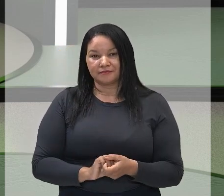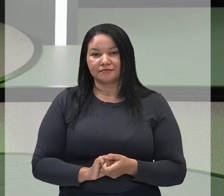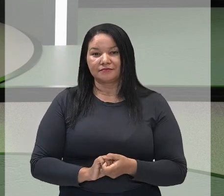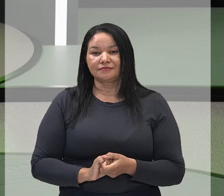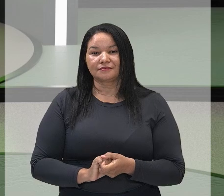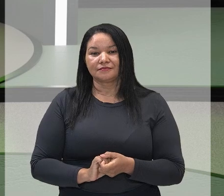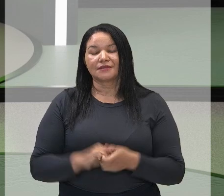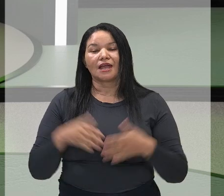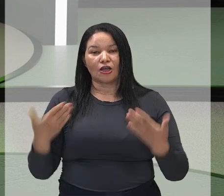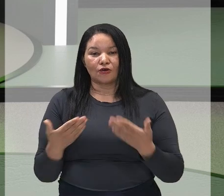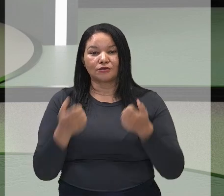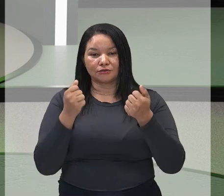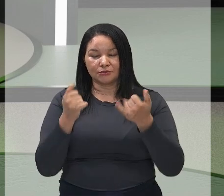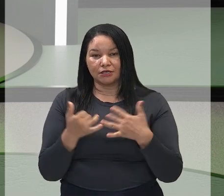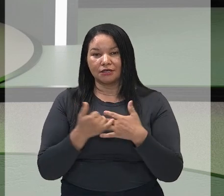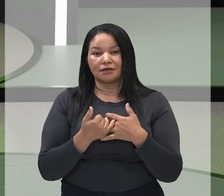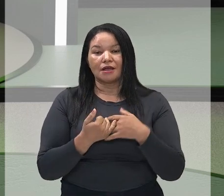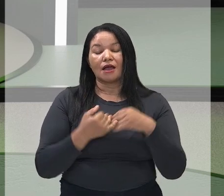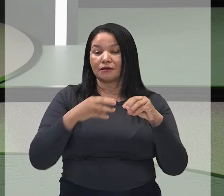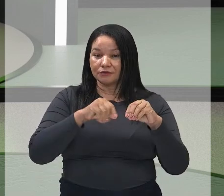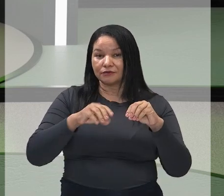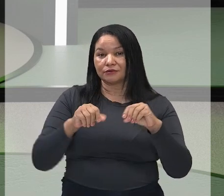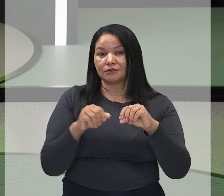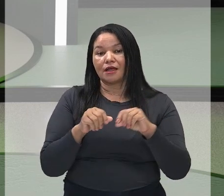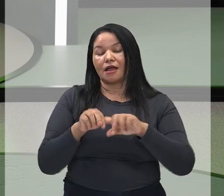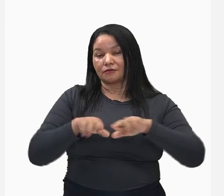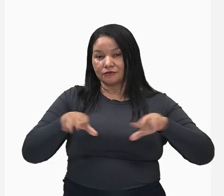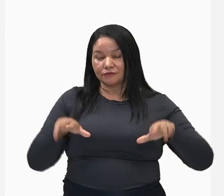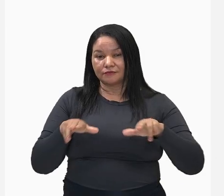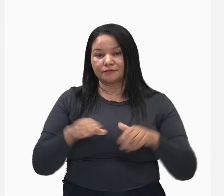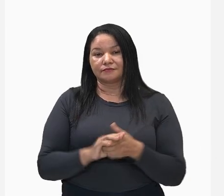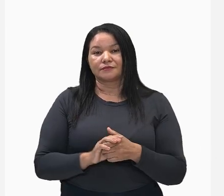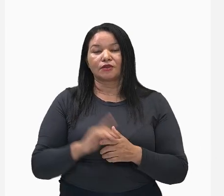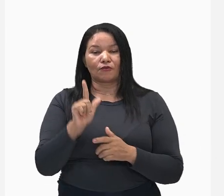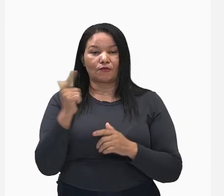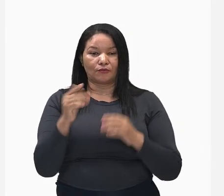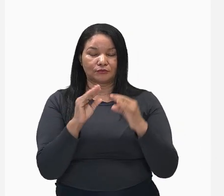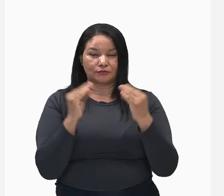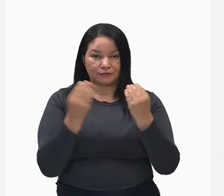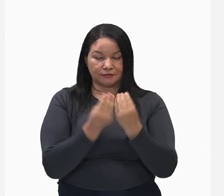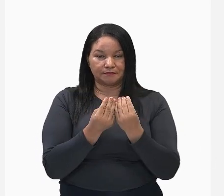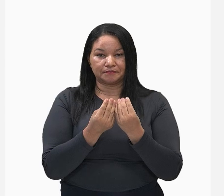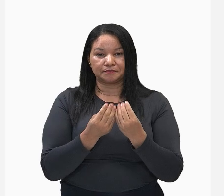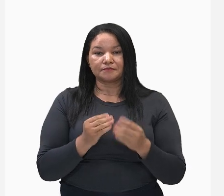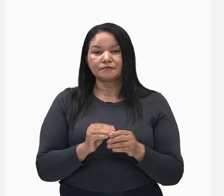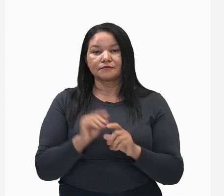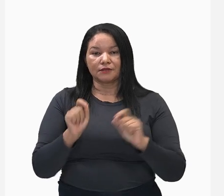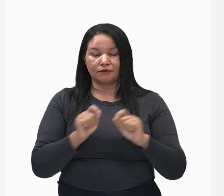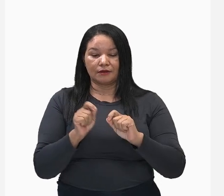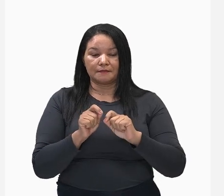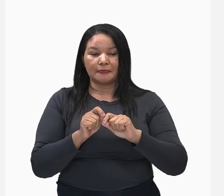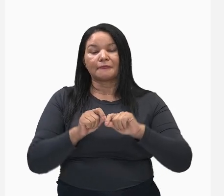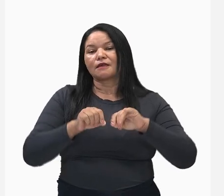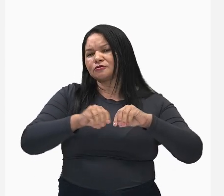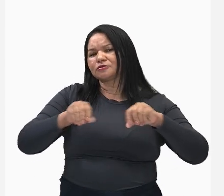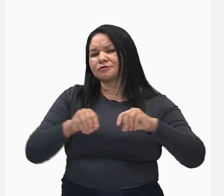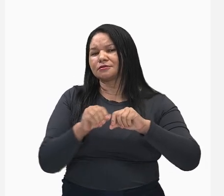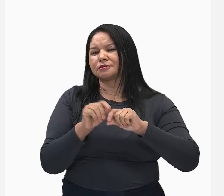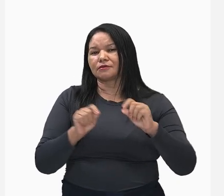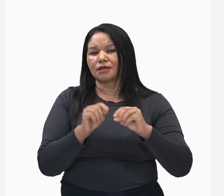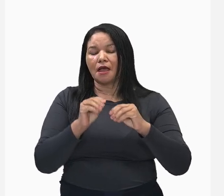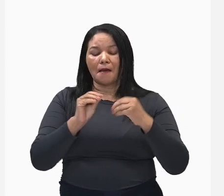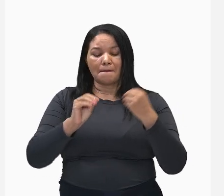Vamos falar agora sobre os sais, né? Uma nova função química. Os sais são substâncias que em